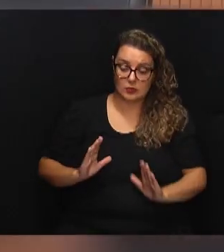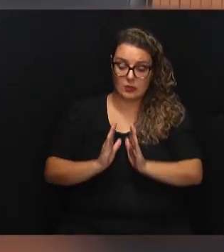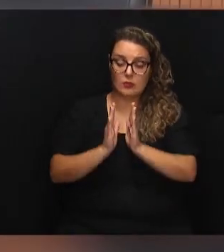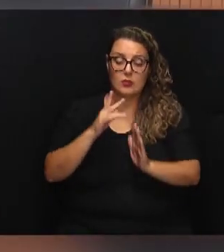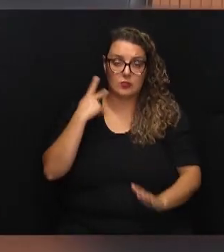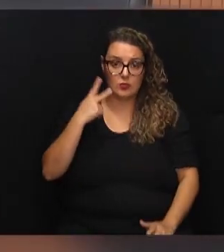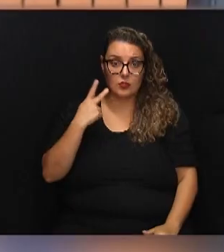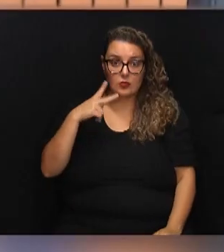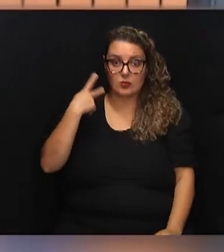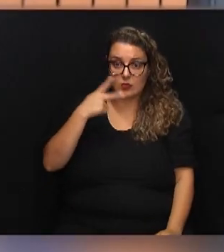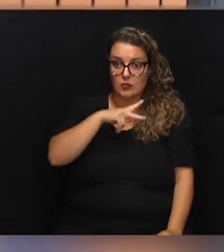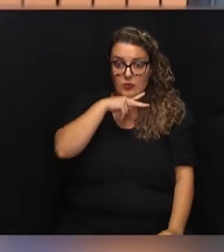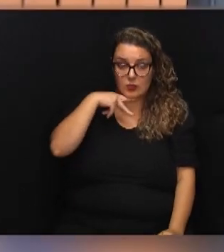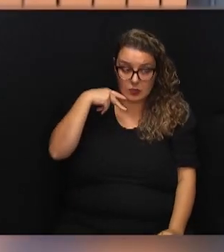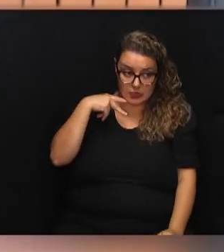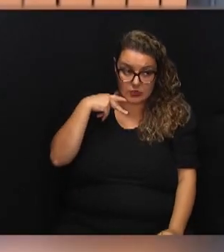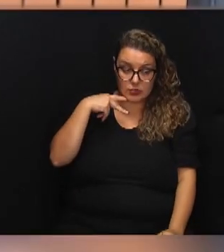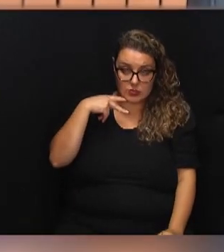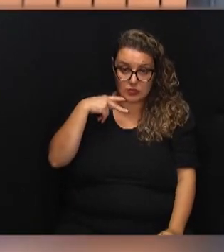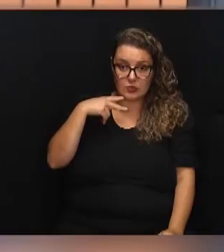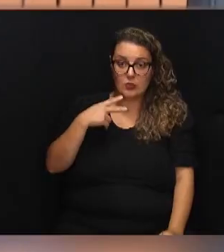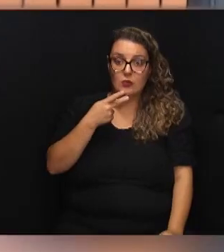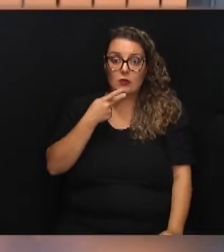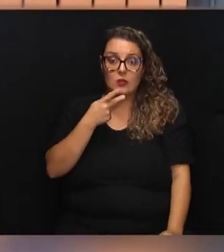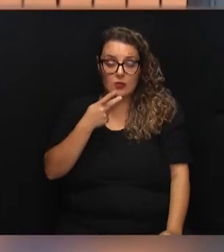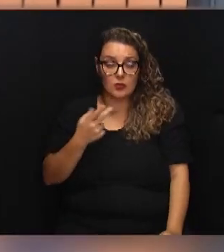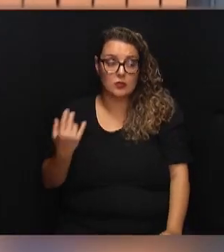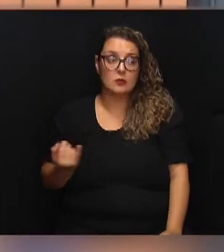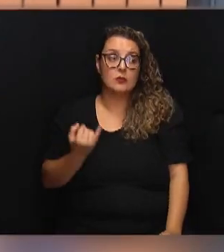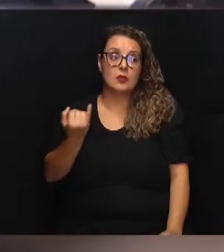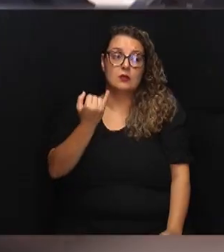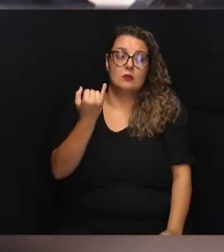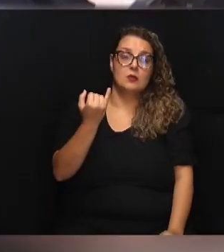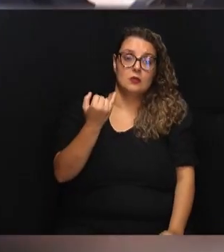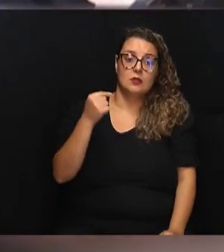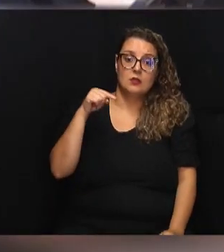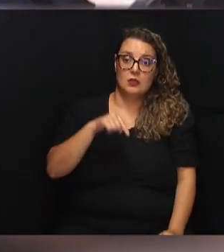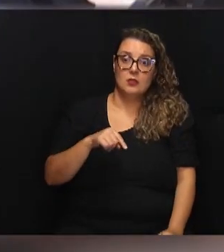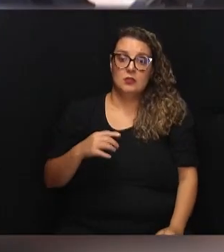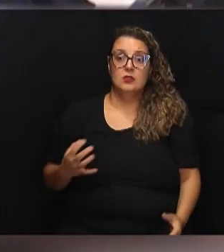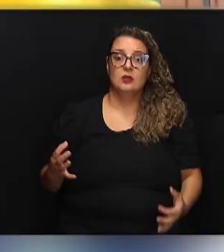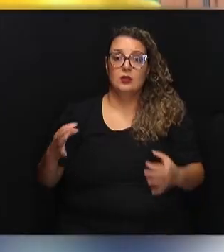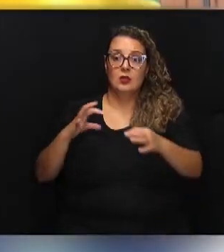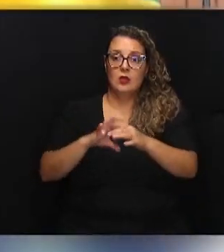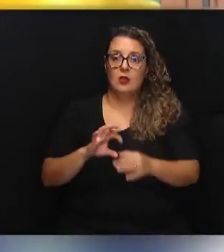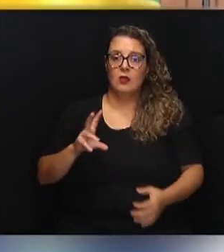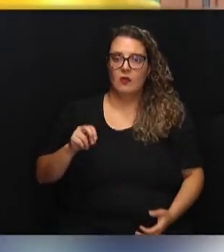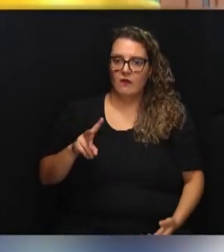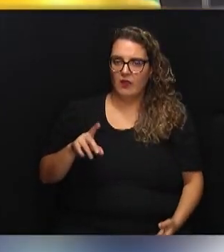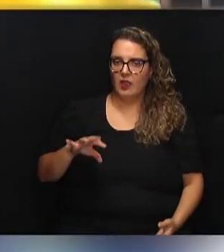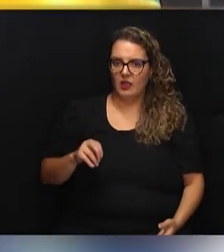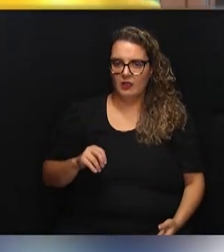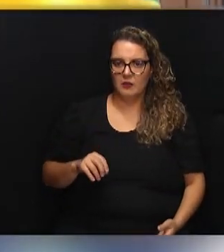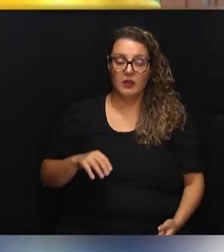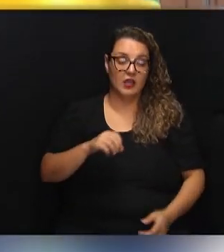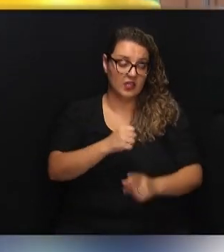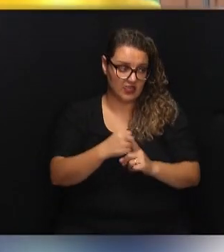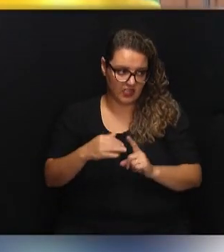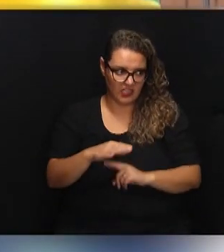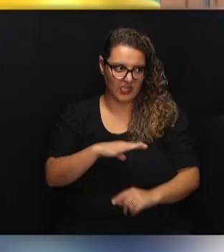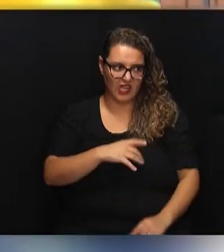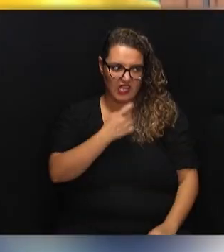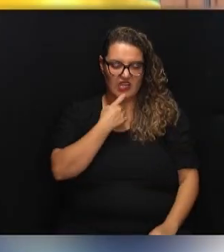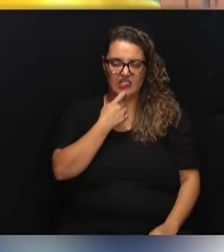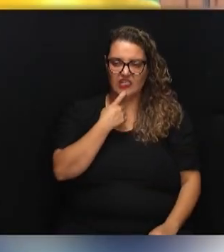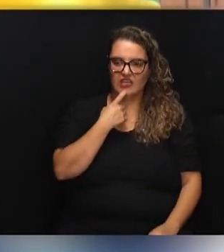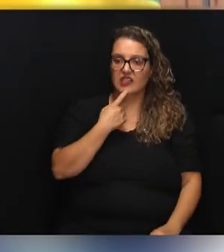Parlamentar, vereador Permínio Monteiro, falou sobre a importância deste convênio para a sociedade campineira. Campinas já está